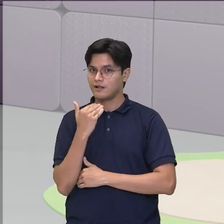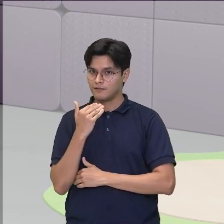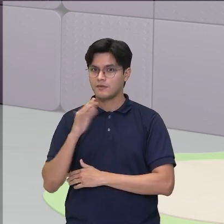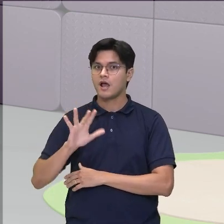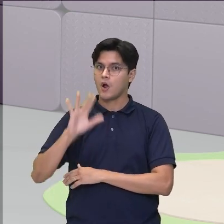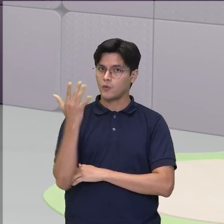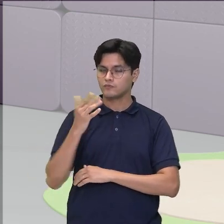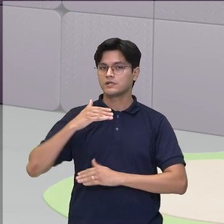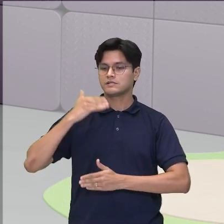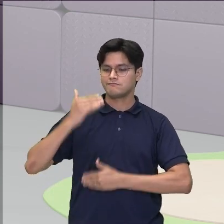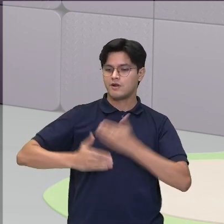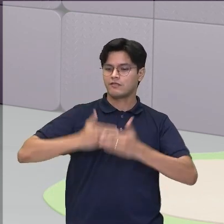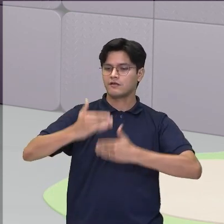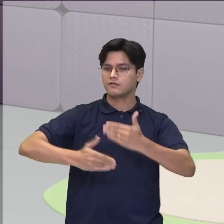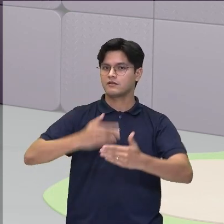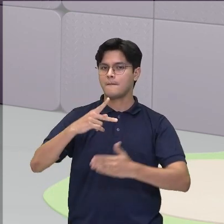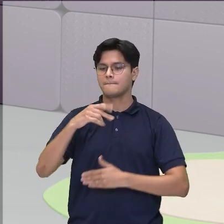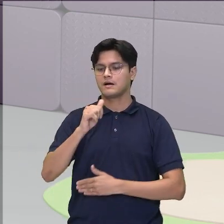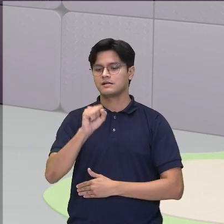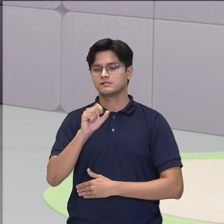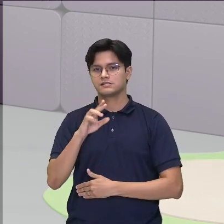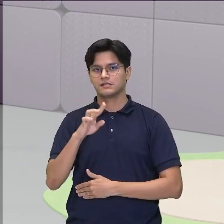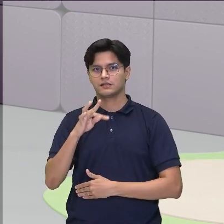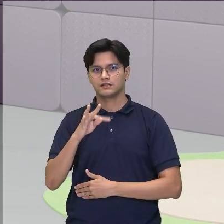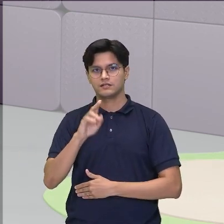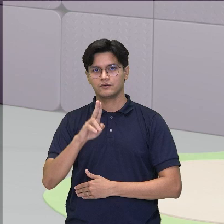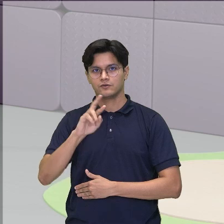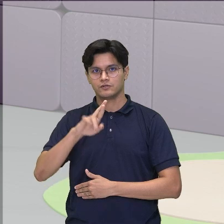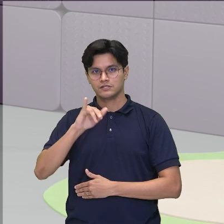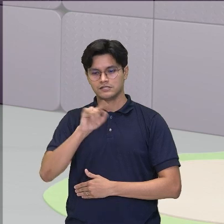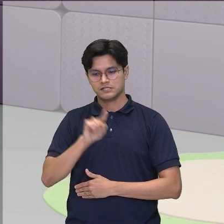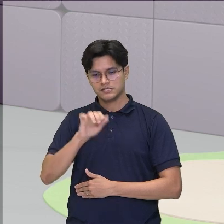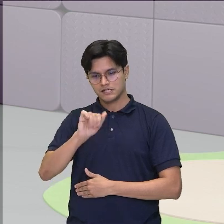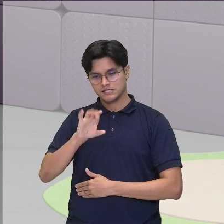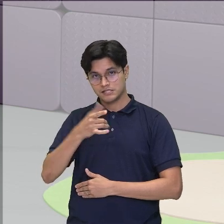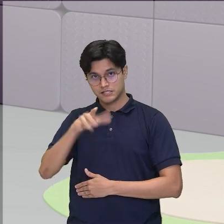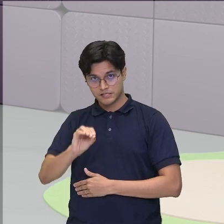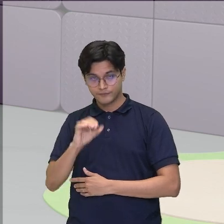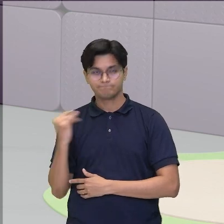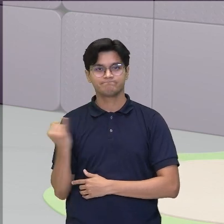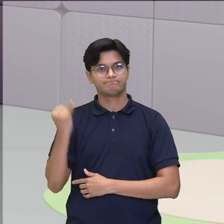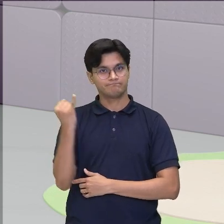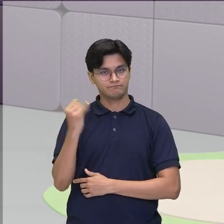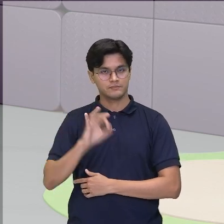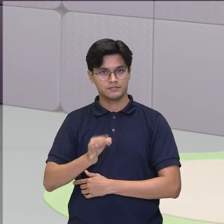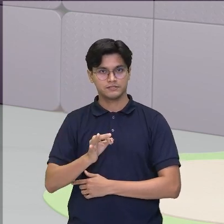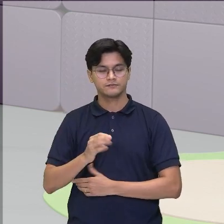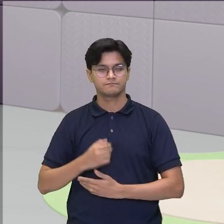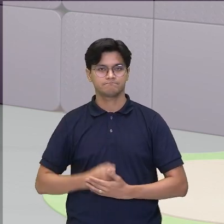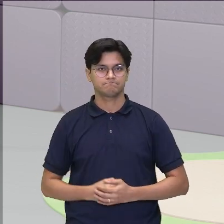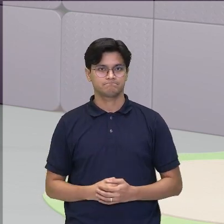muito importante, certo? Então, vamos ver aqui mais um exemplo, né,